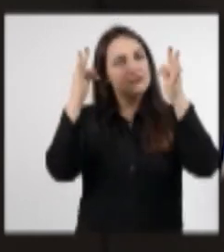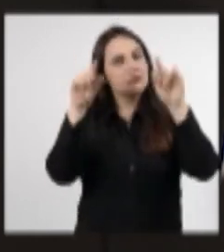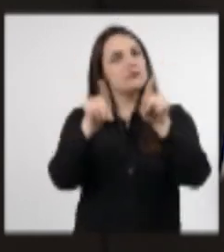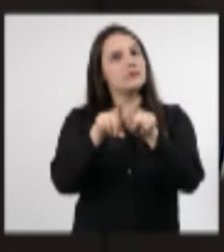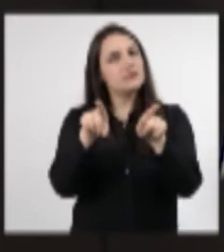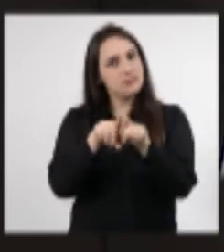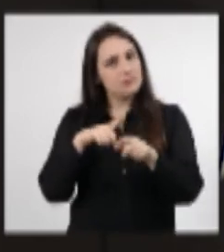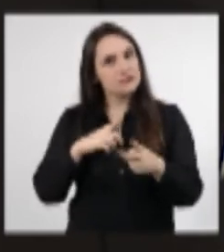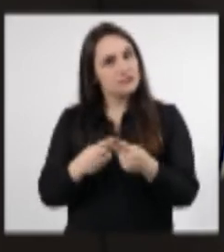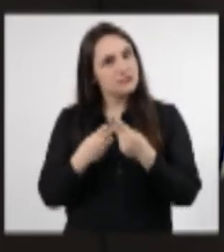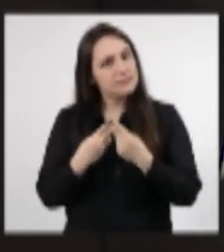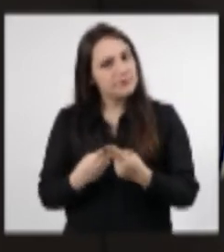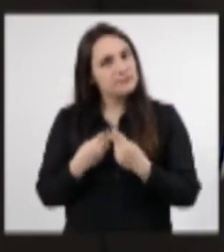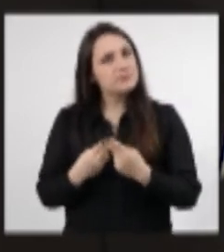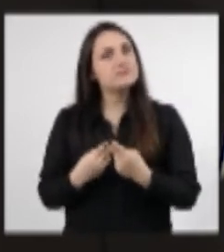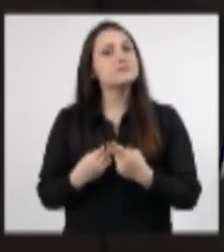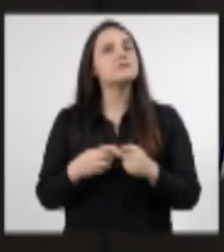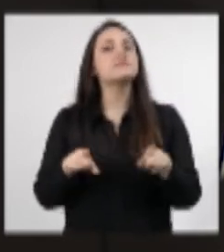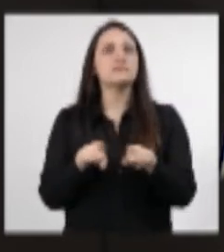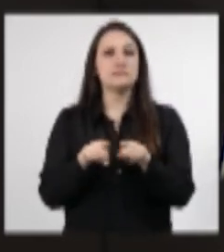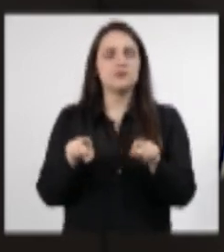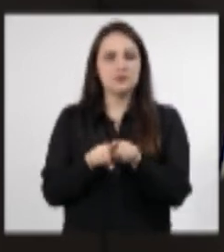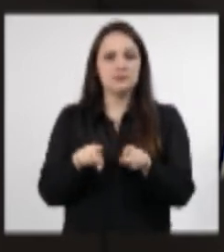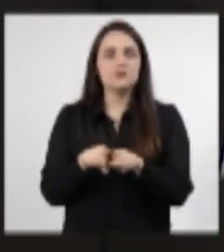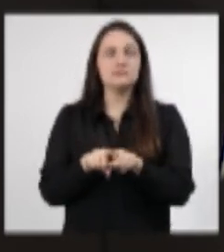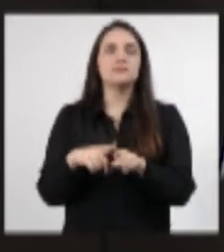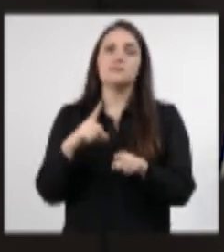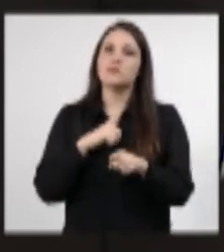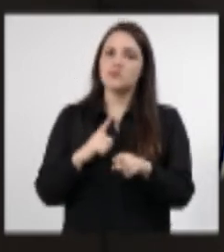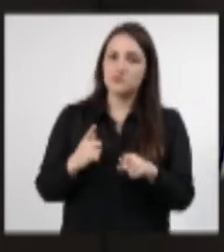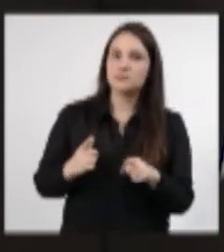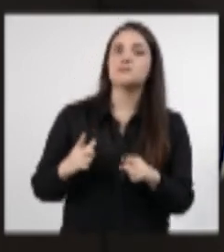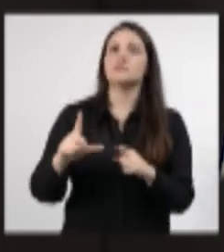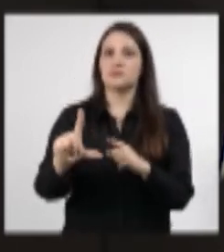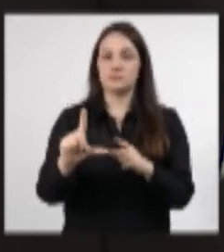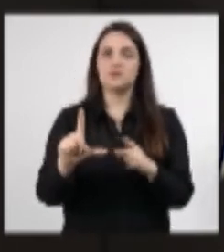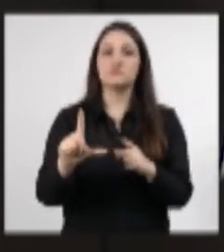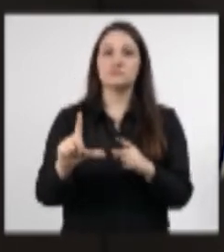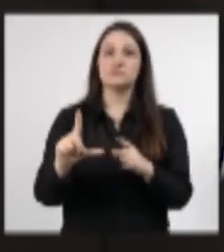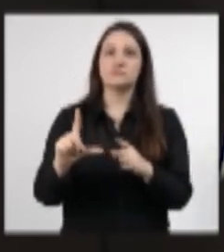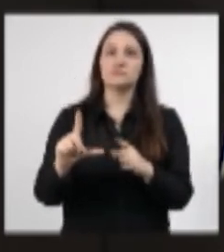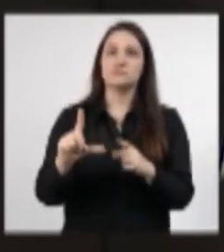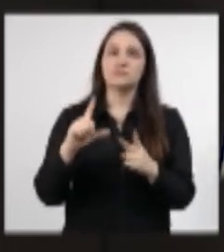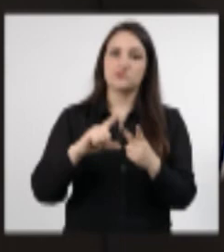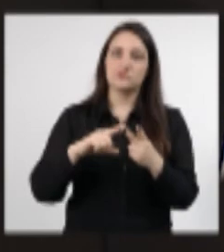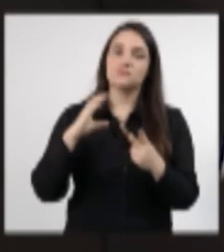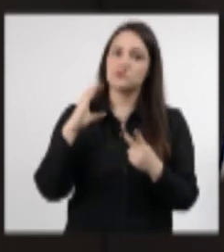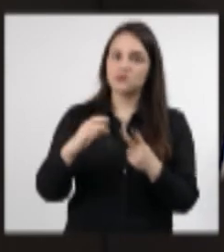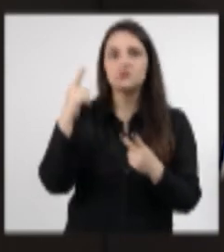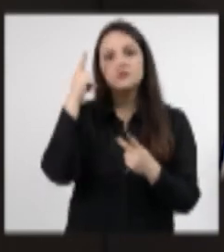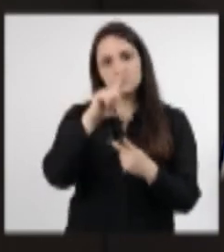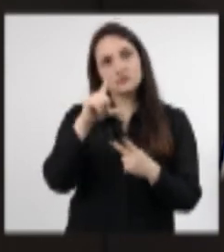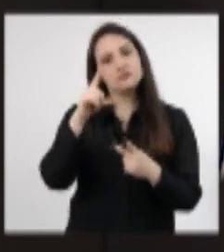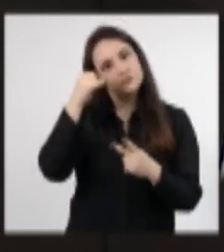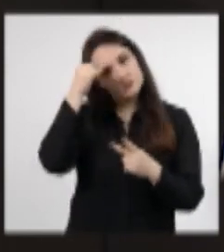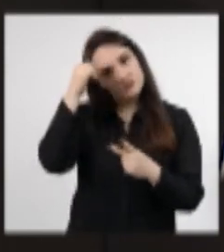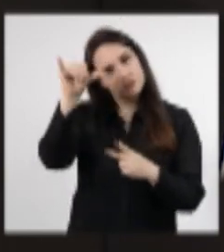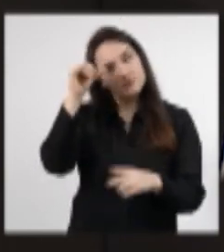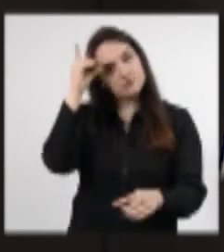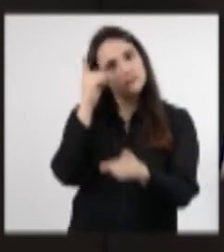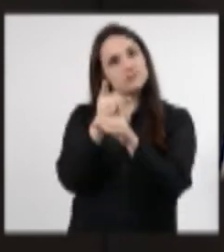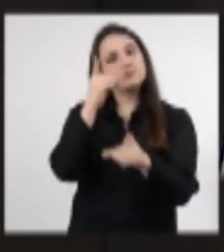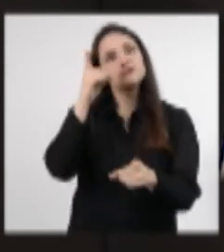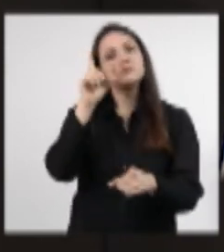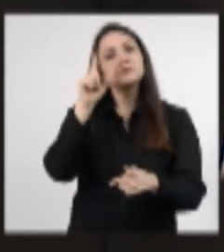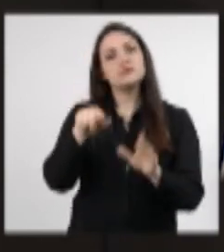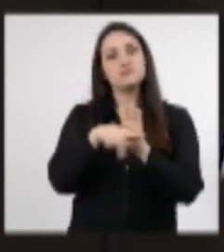tecnologia e muita paciência. Outro caso também, muito próximo que aconteceu, também cujo enfrentamento foi feito